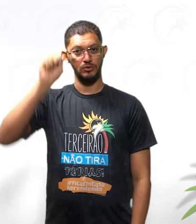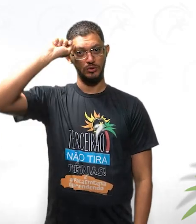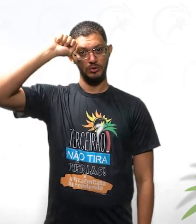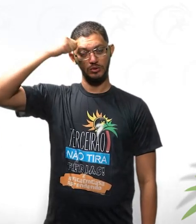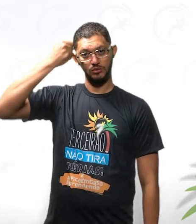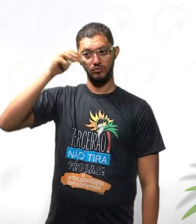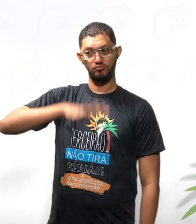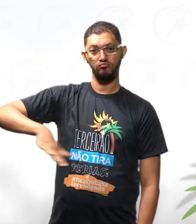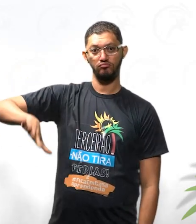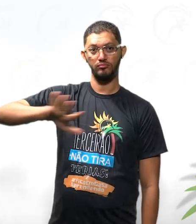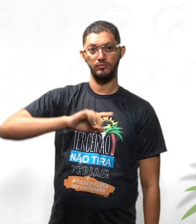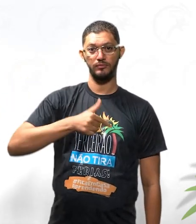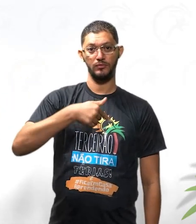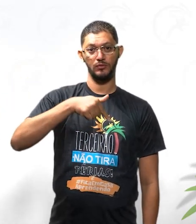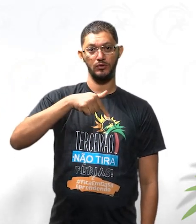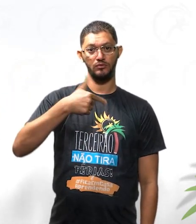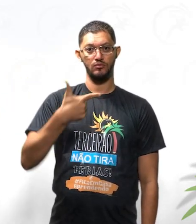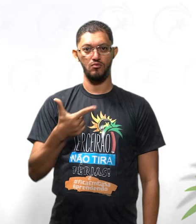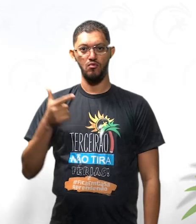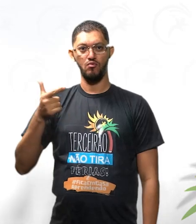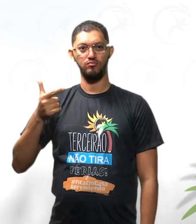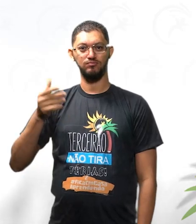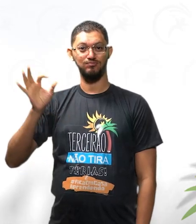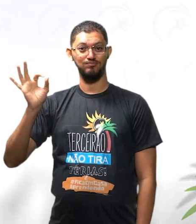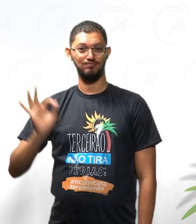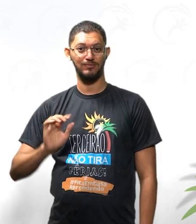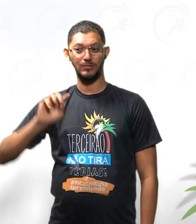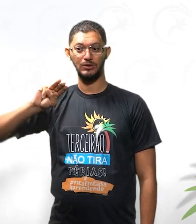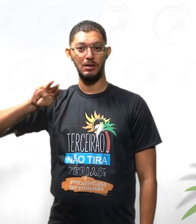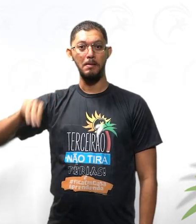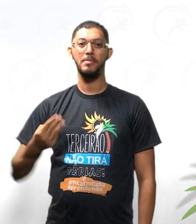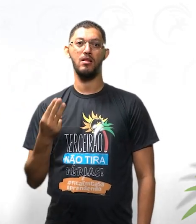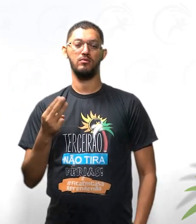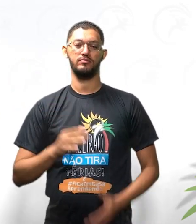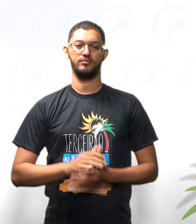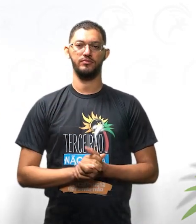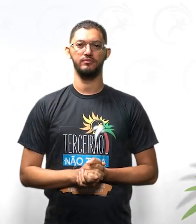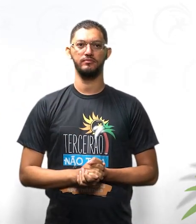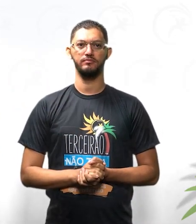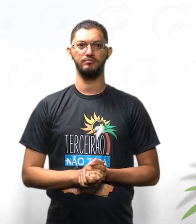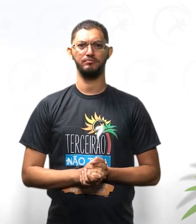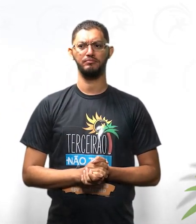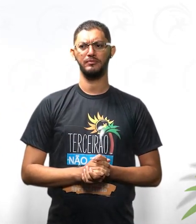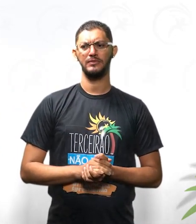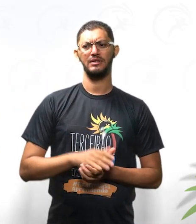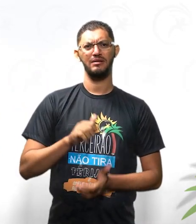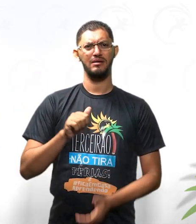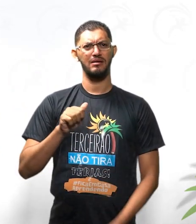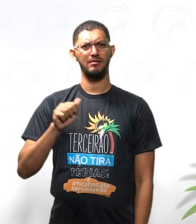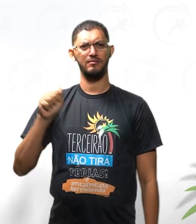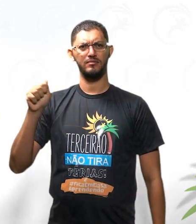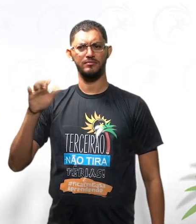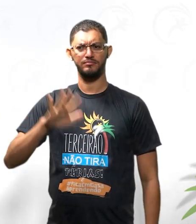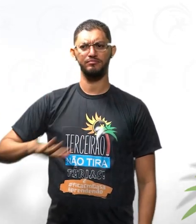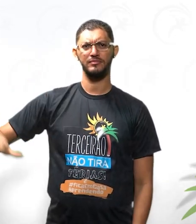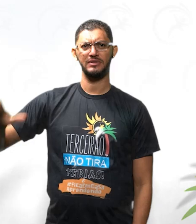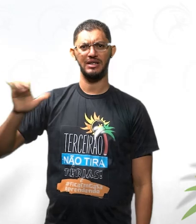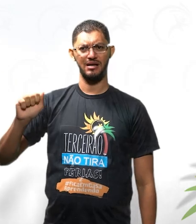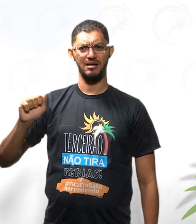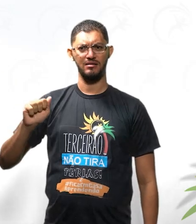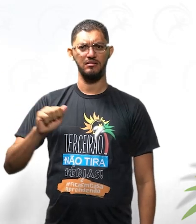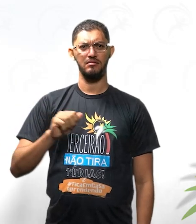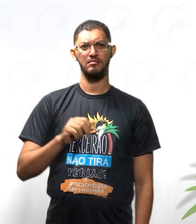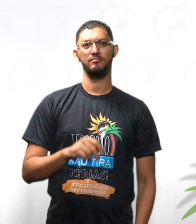no continente como um todo, 72 milhões, 72,1 milhões. Na Ásia e na região do Pacífico,